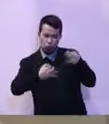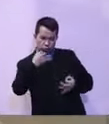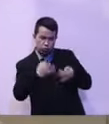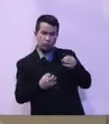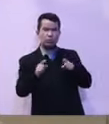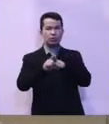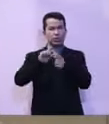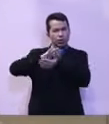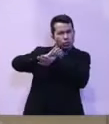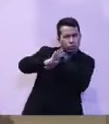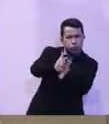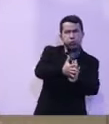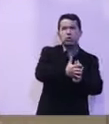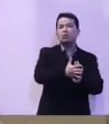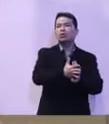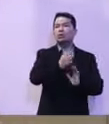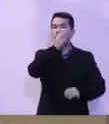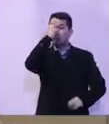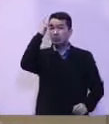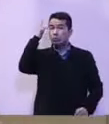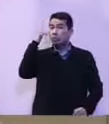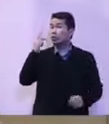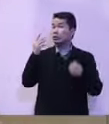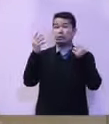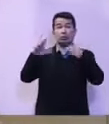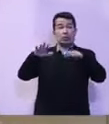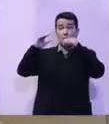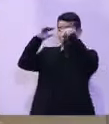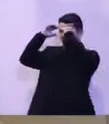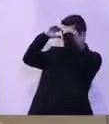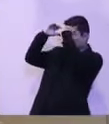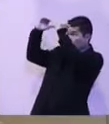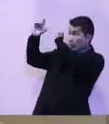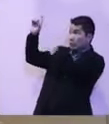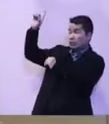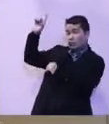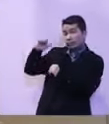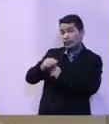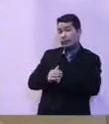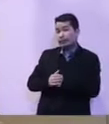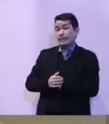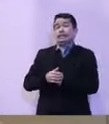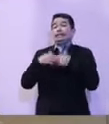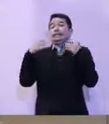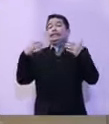Deus. Olha, o apóstolo Pedro ensinou a mesma coisa.